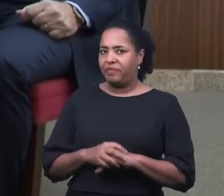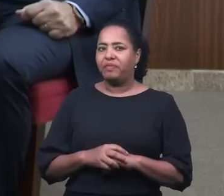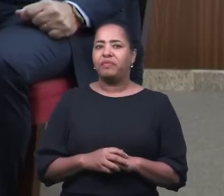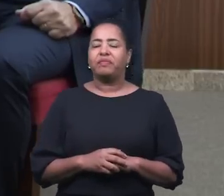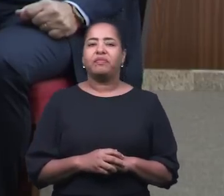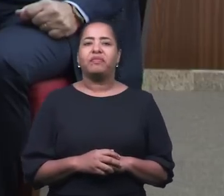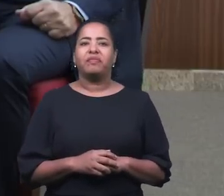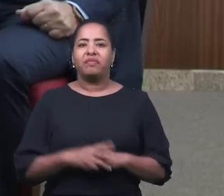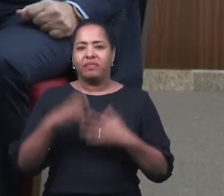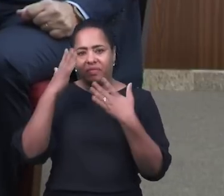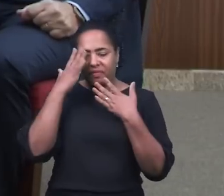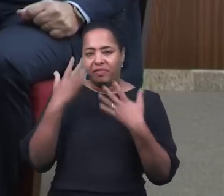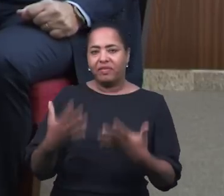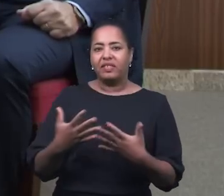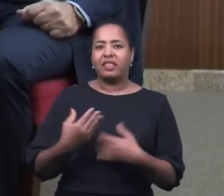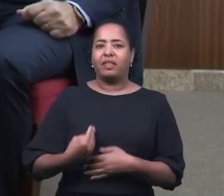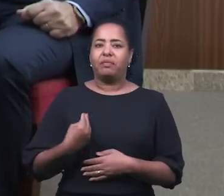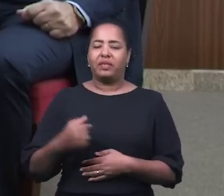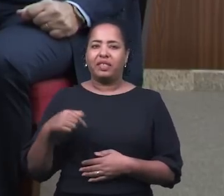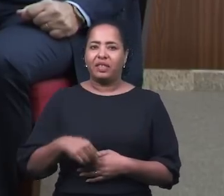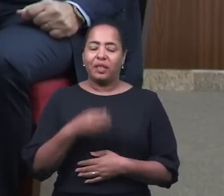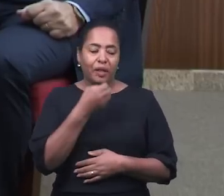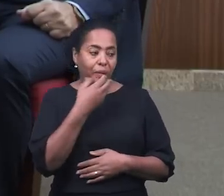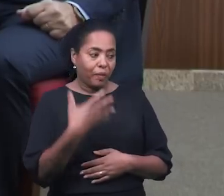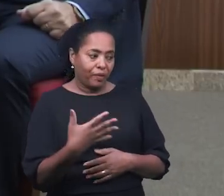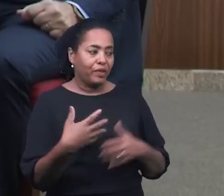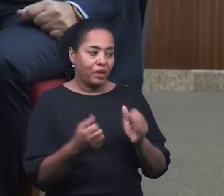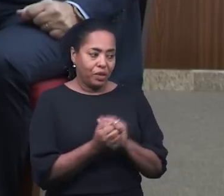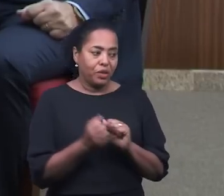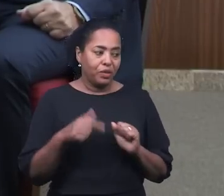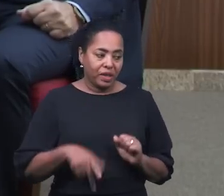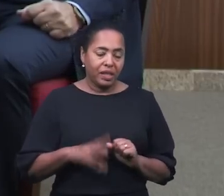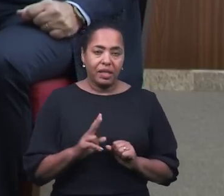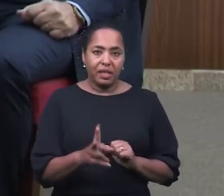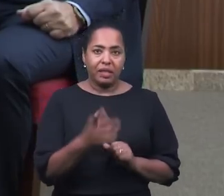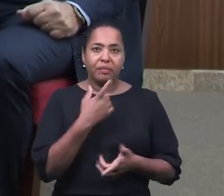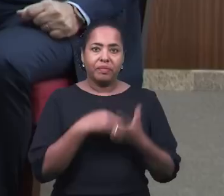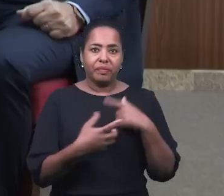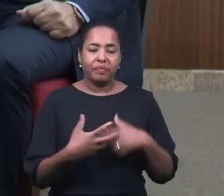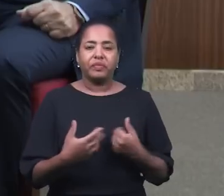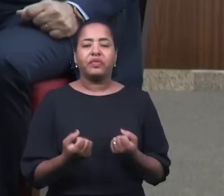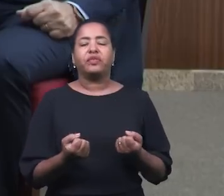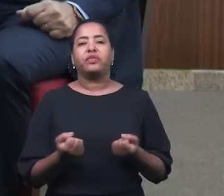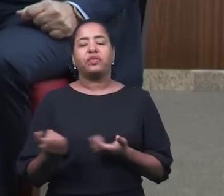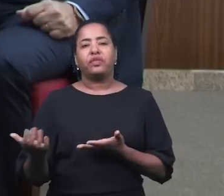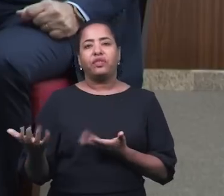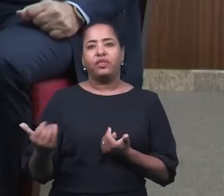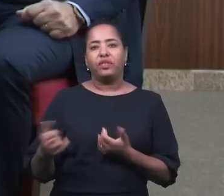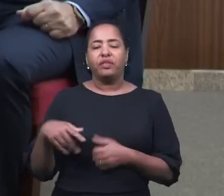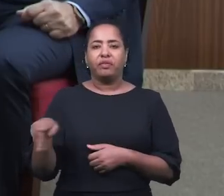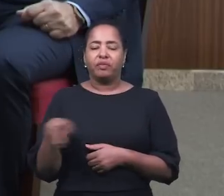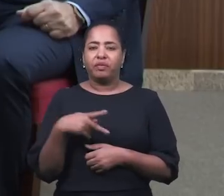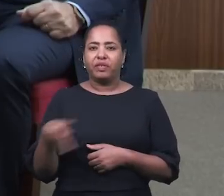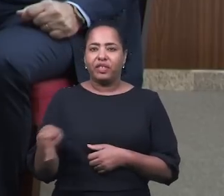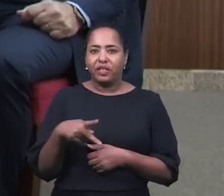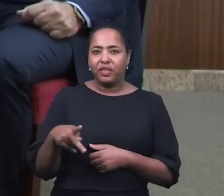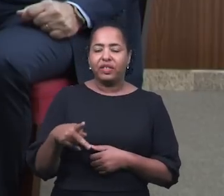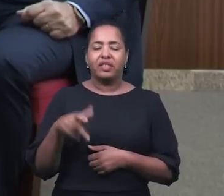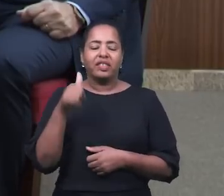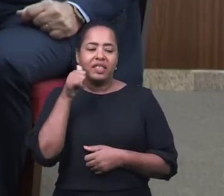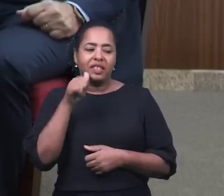pastores. Sou muito grato pelo convite. É muito bom tê-lo conosco aqui. Sempre queremos receber jovens,